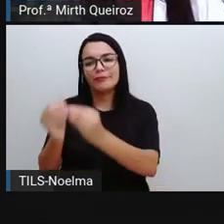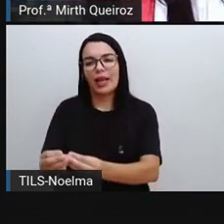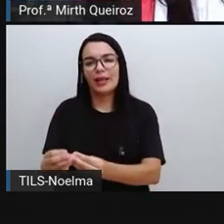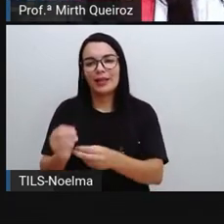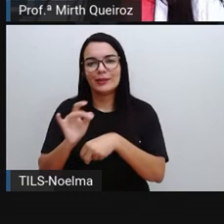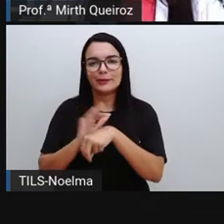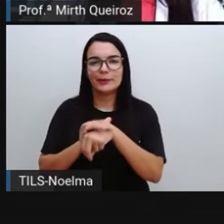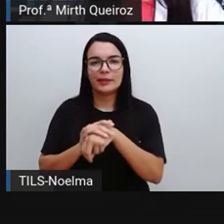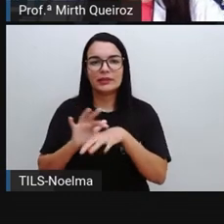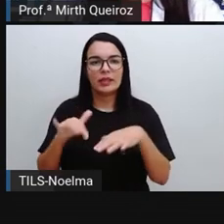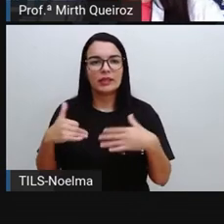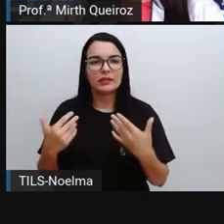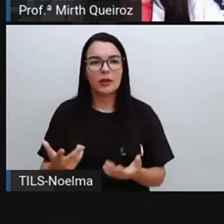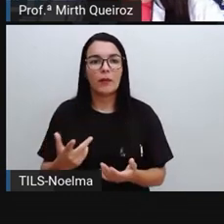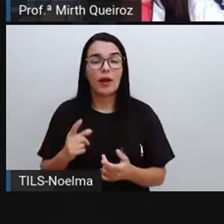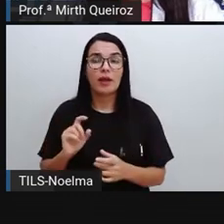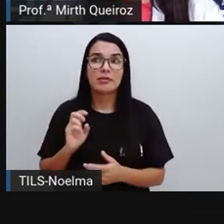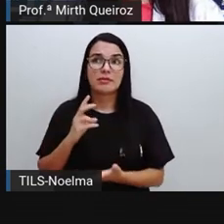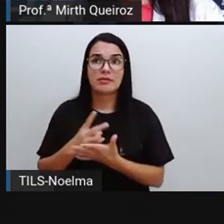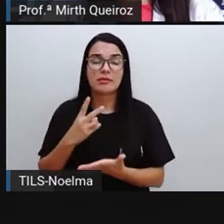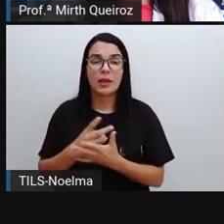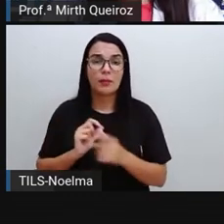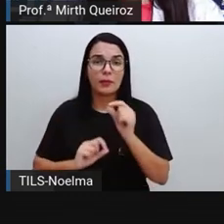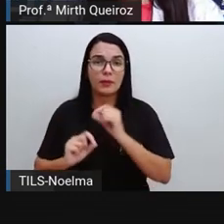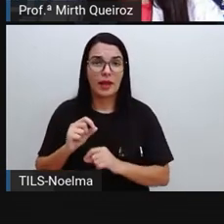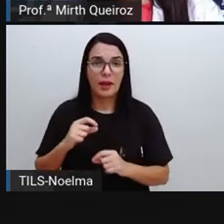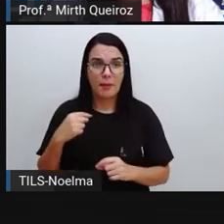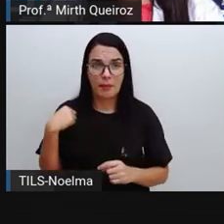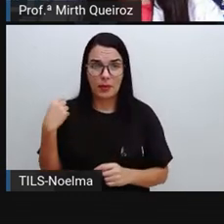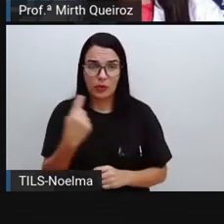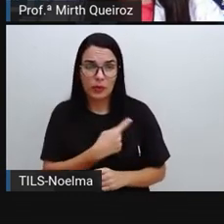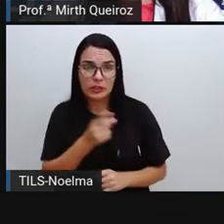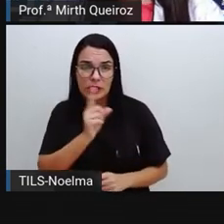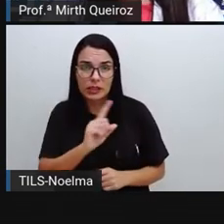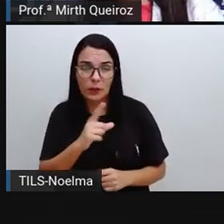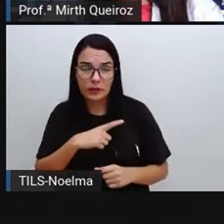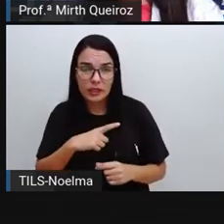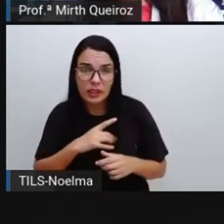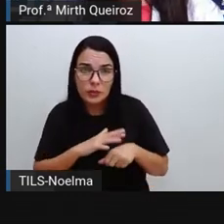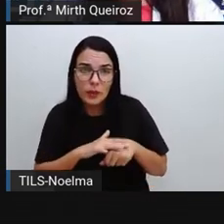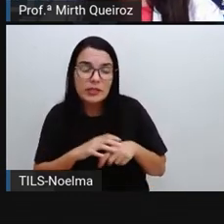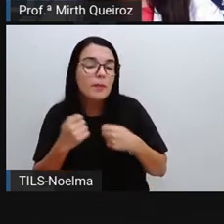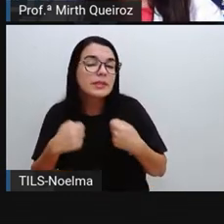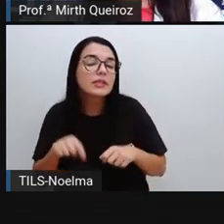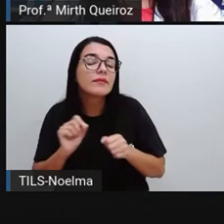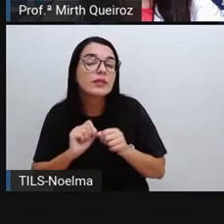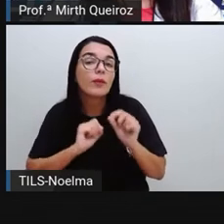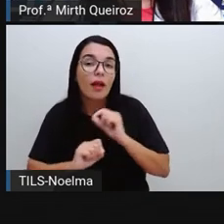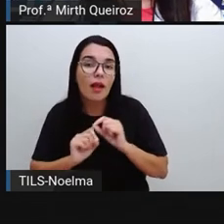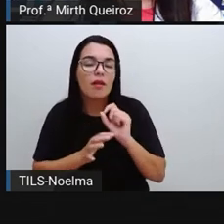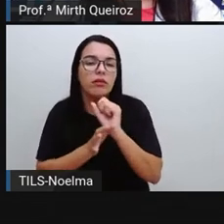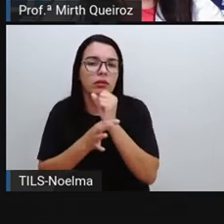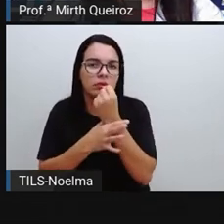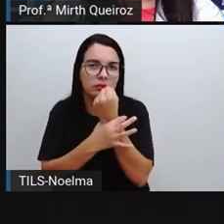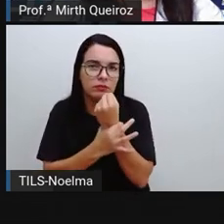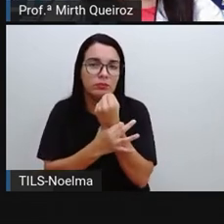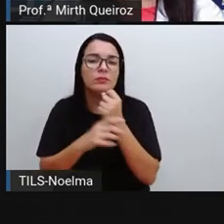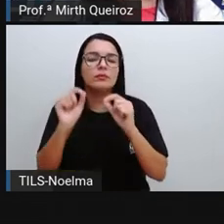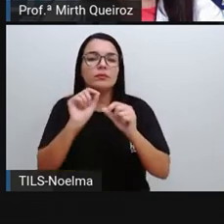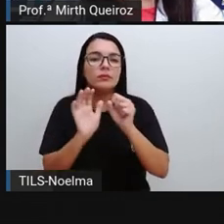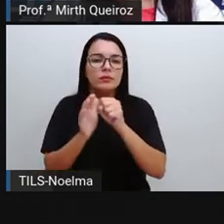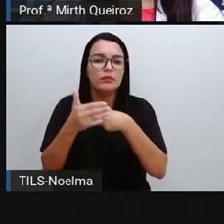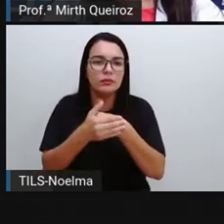geralmente, para a gente não ter essa doença, a gente precisa prevenir. E a prevenção